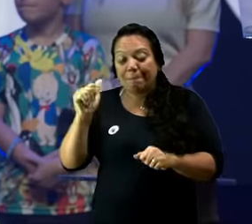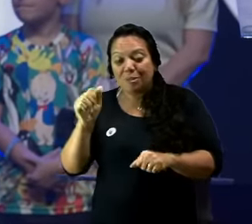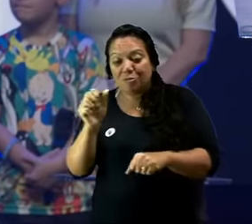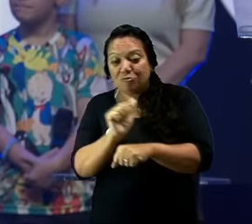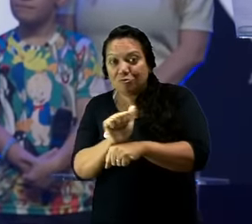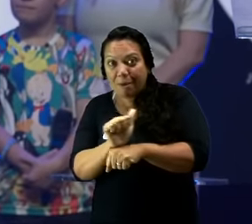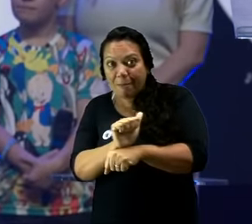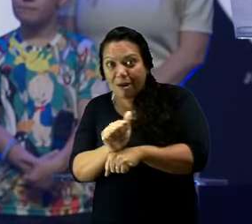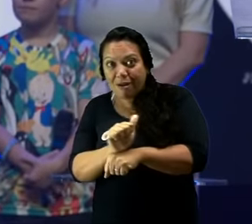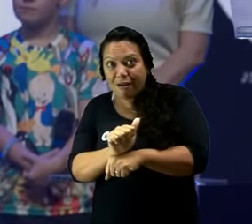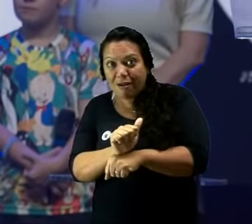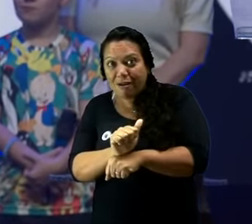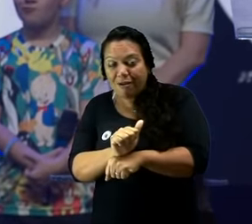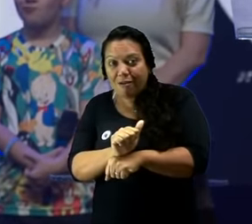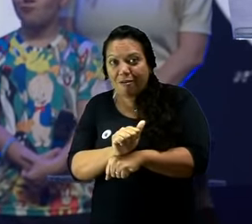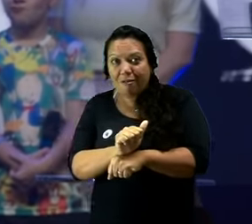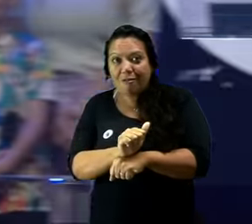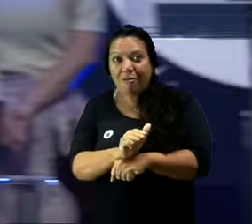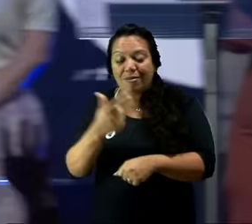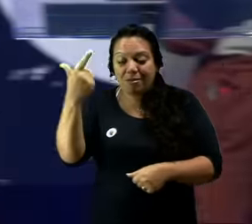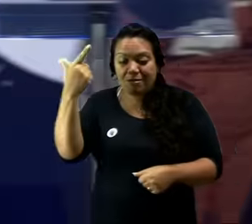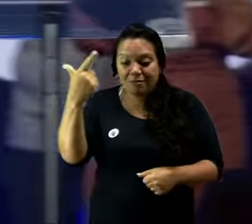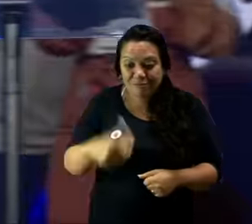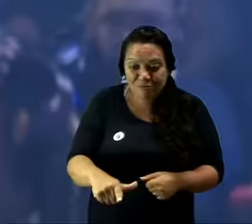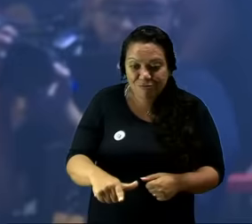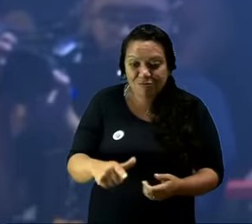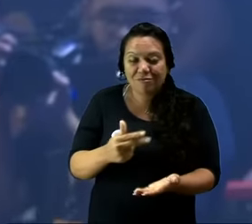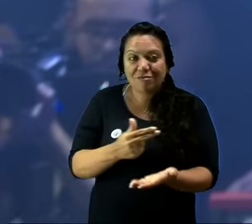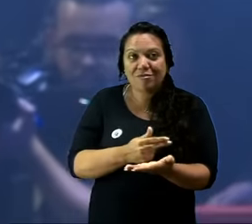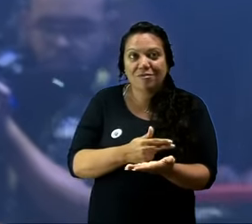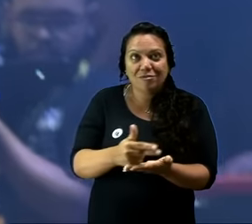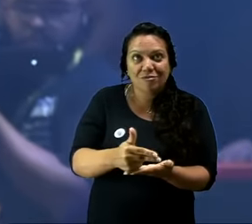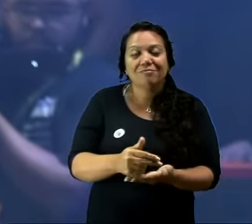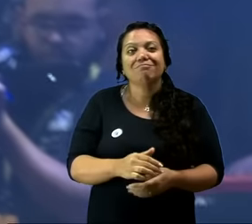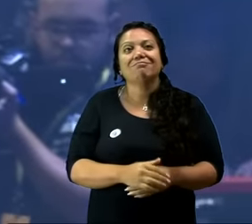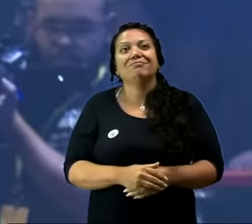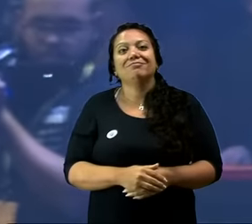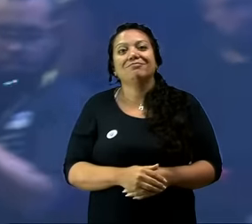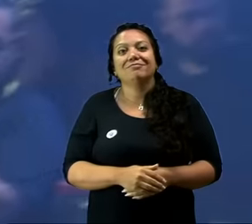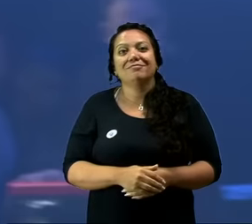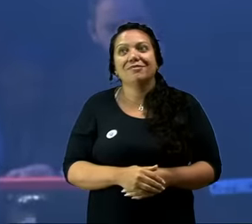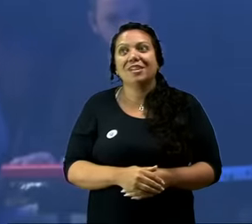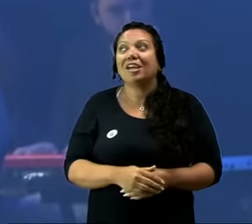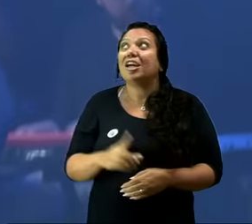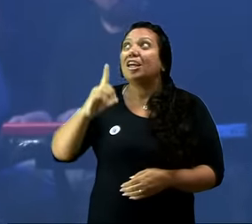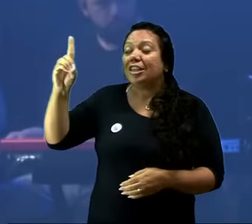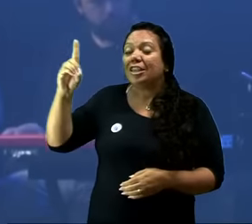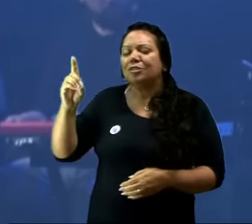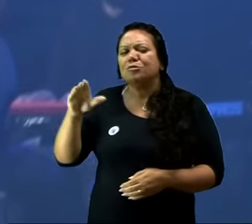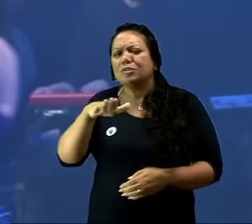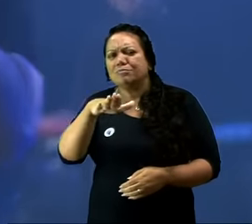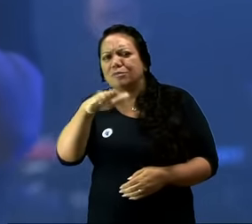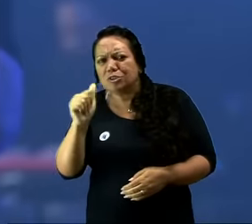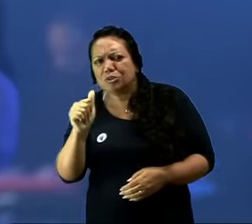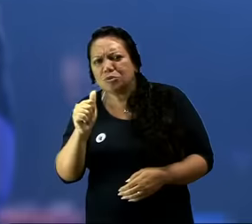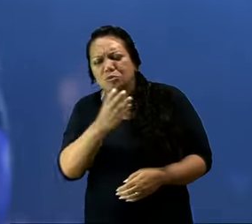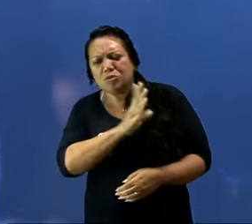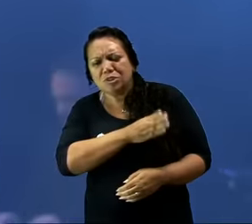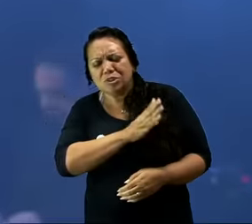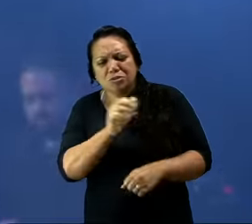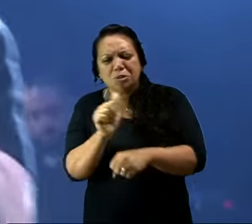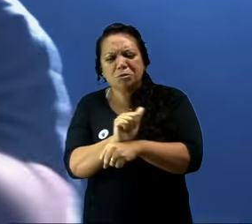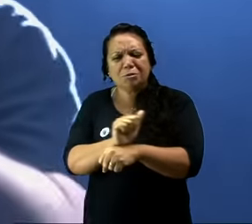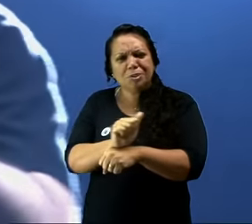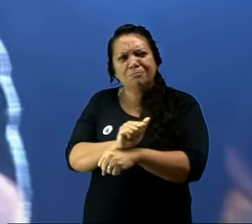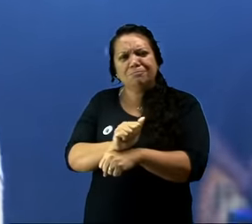está recomeçando. Quando Deus está dizendo: Abraão, me dá teu coração. Esse coração que você colocou